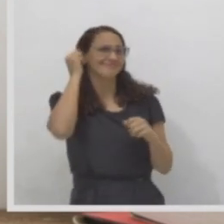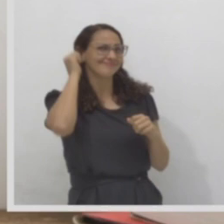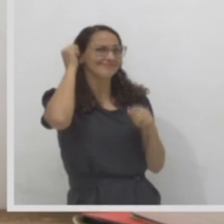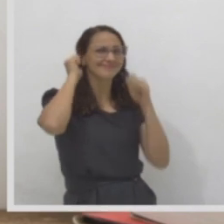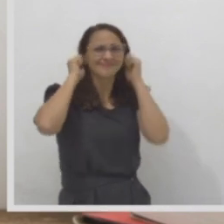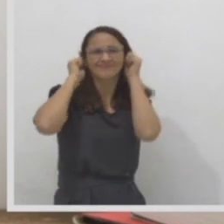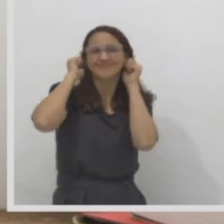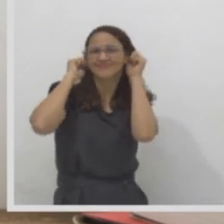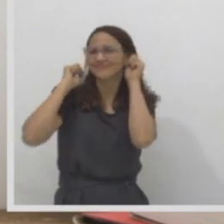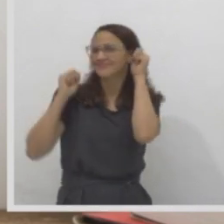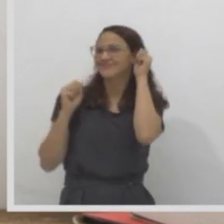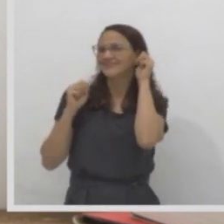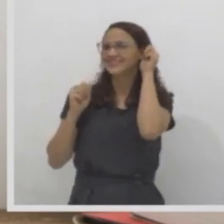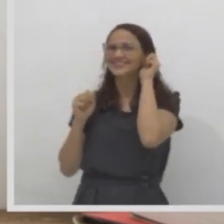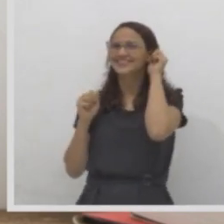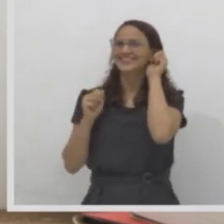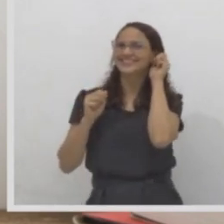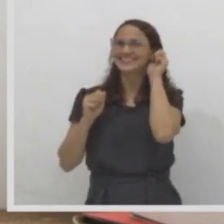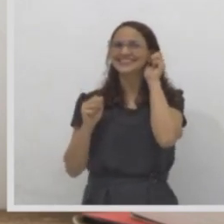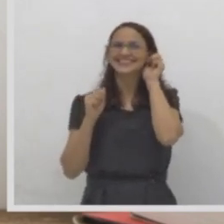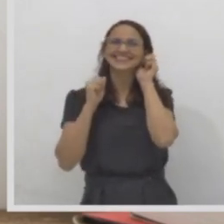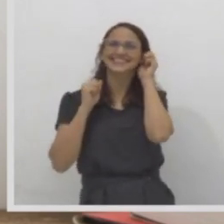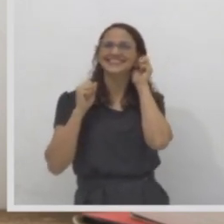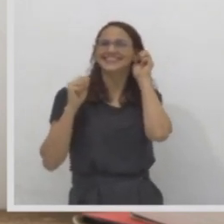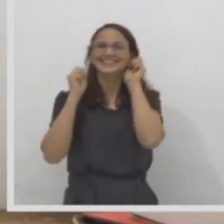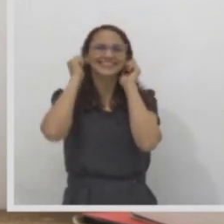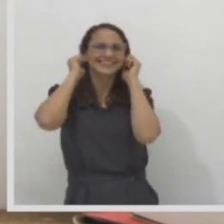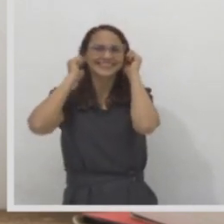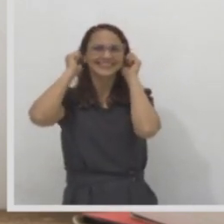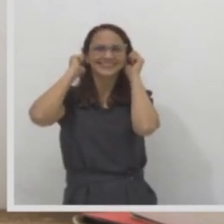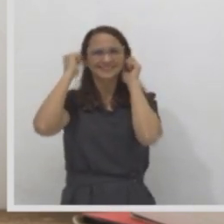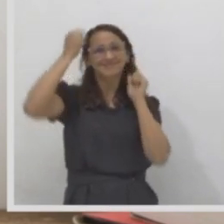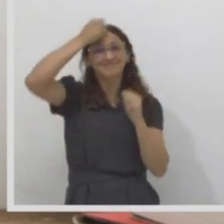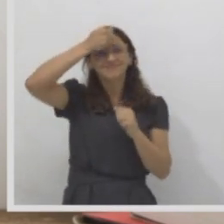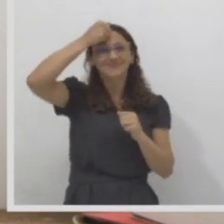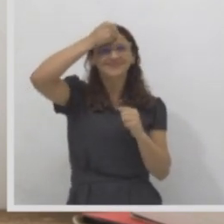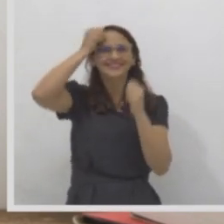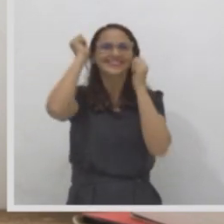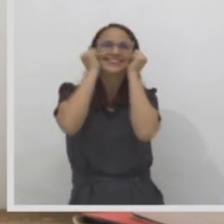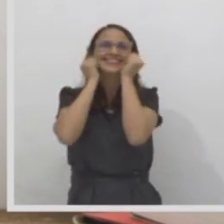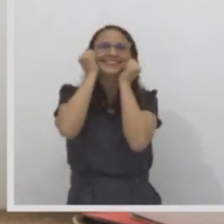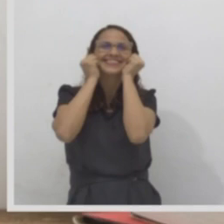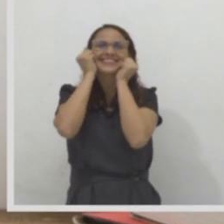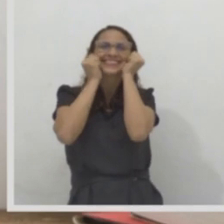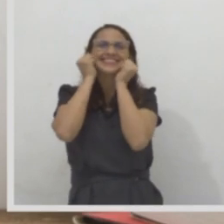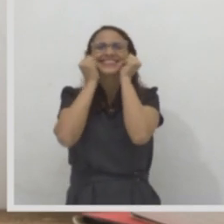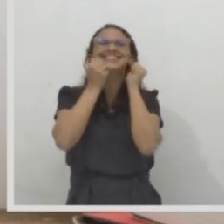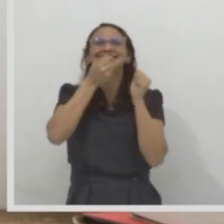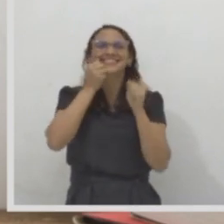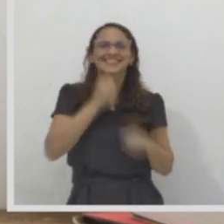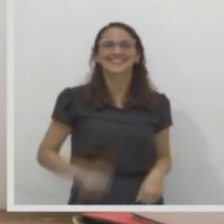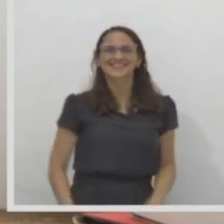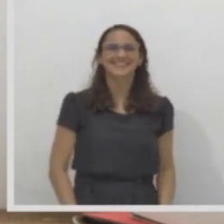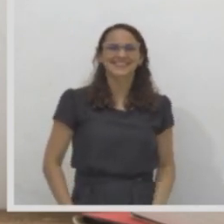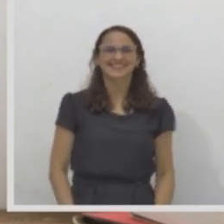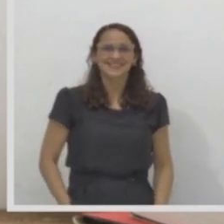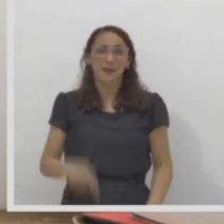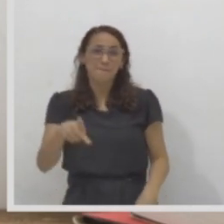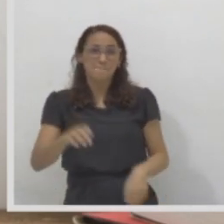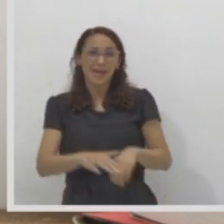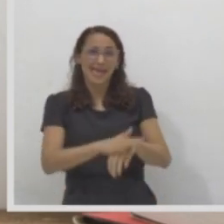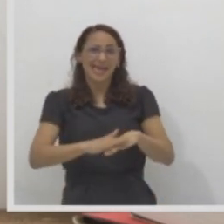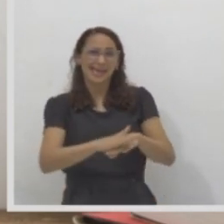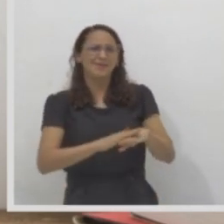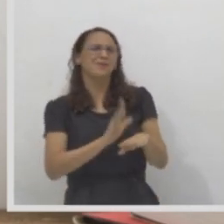orelho, outro orelho, outra orelha. Lava, lava, lava, lava a testa, a bochecha, lava o queixo, lava a coxa e lava a testa. Meu